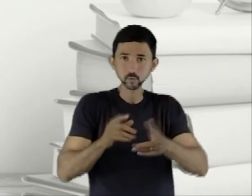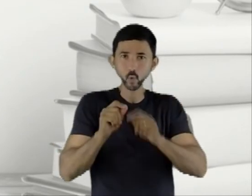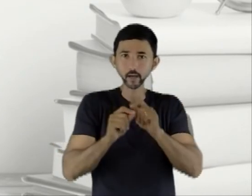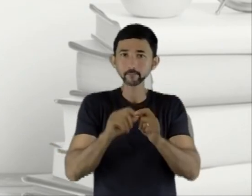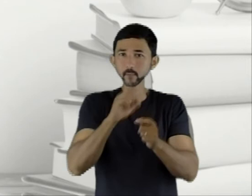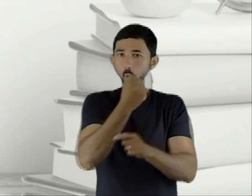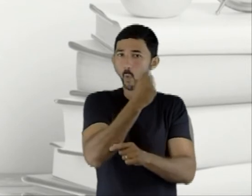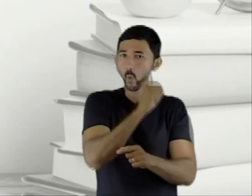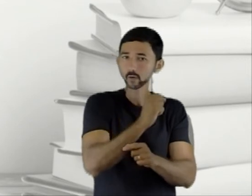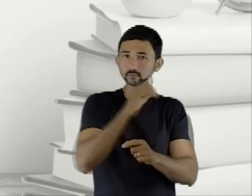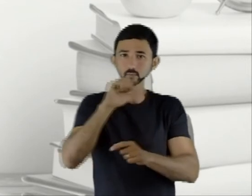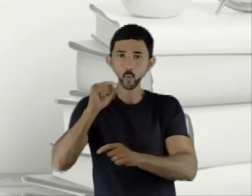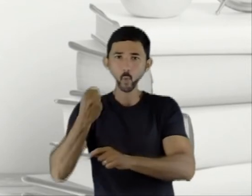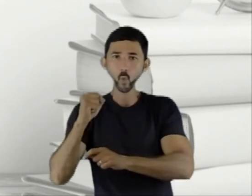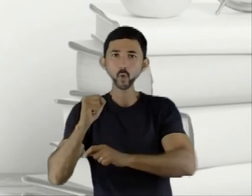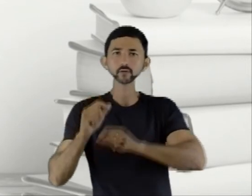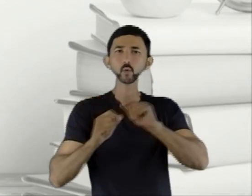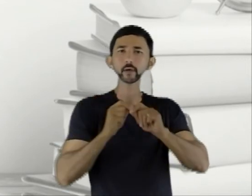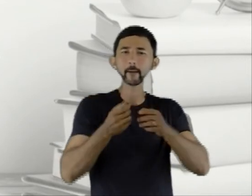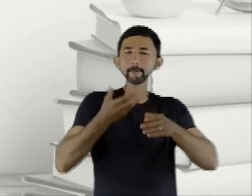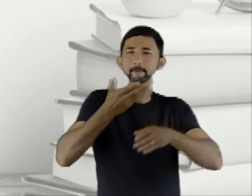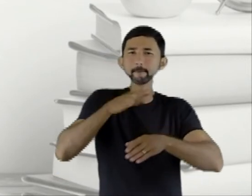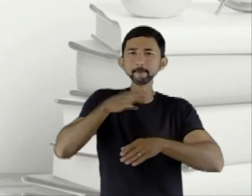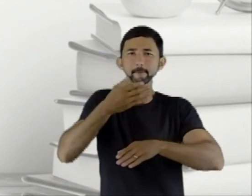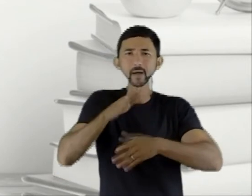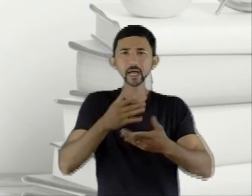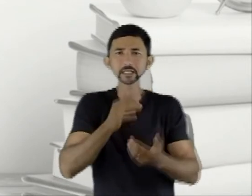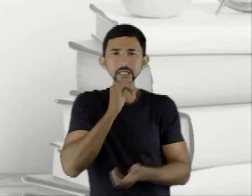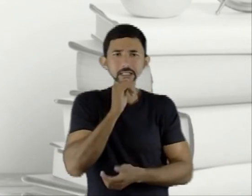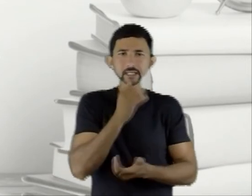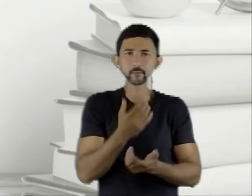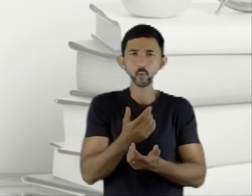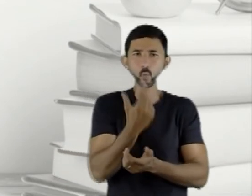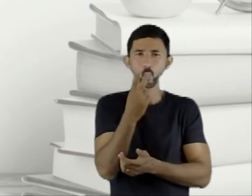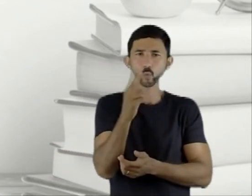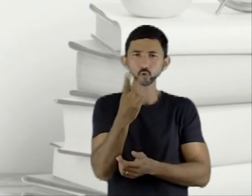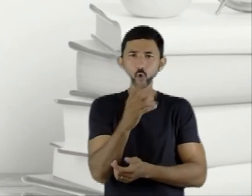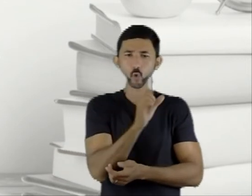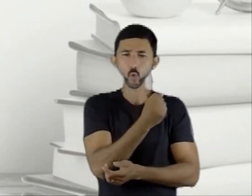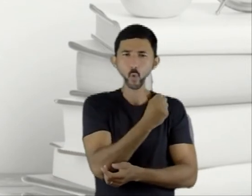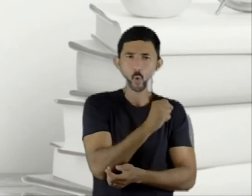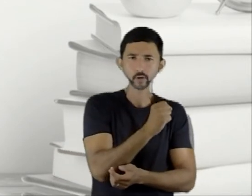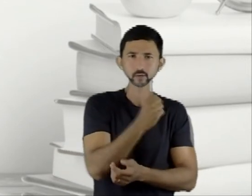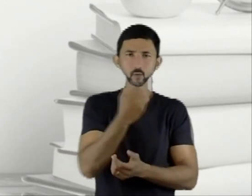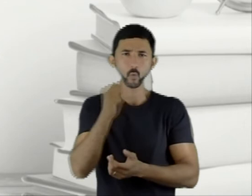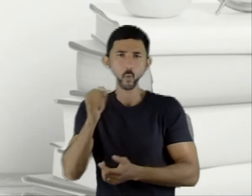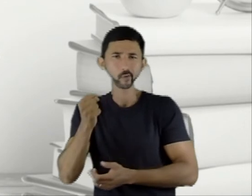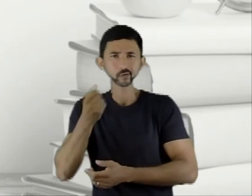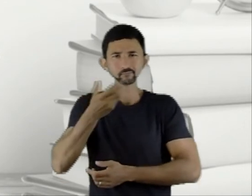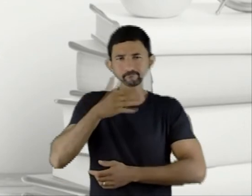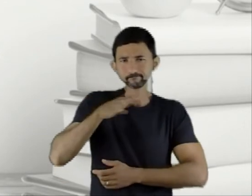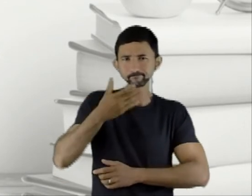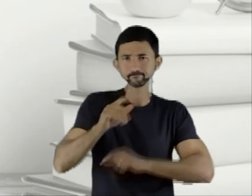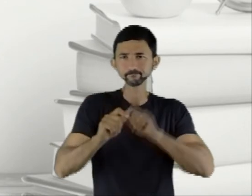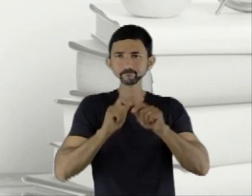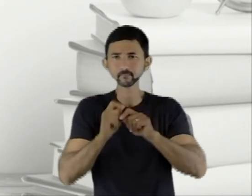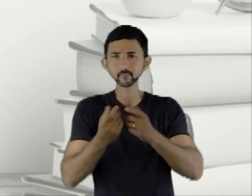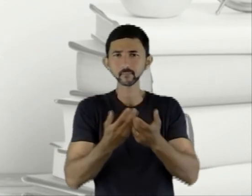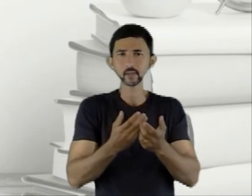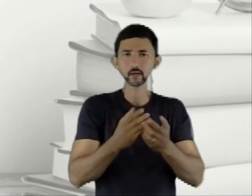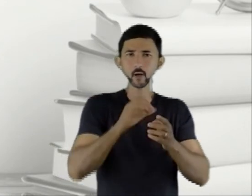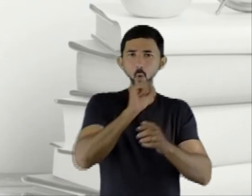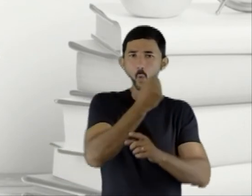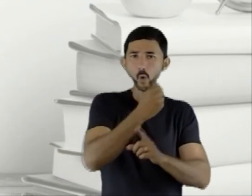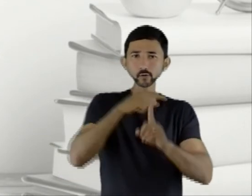8 e 8. Então, uma média entre esses dois elementos, 8 e 8, certo? Vai ficar 8